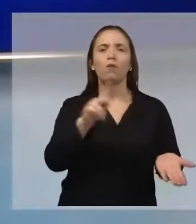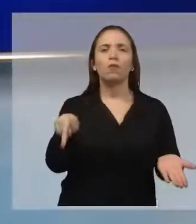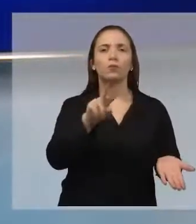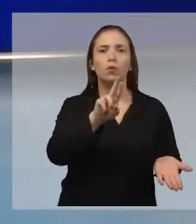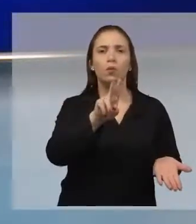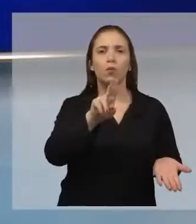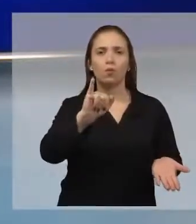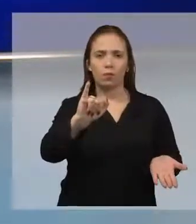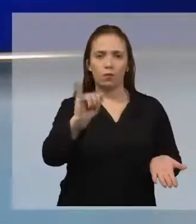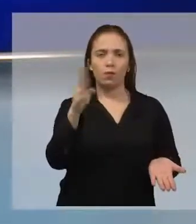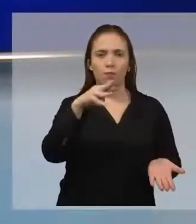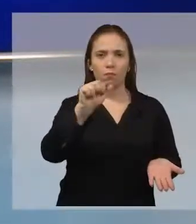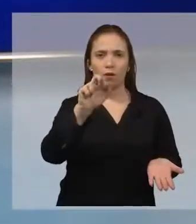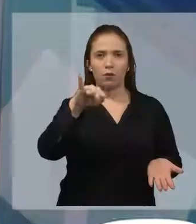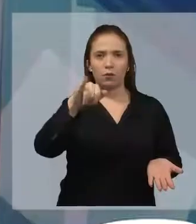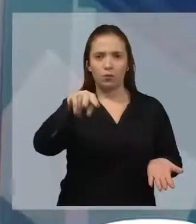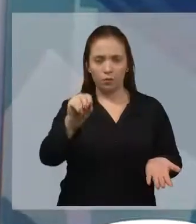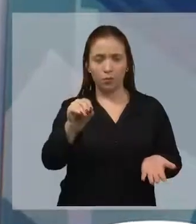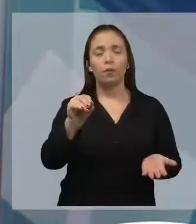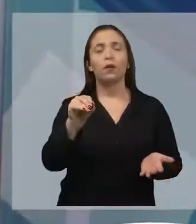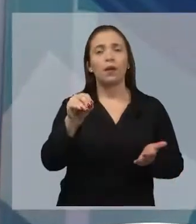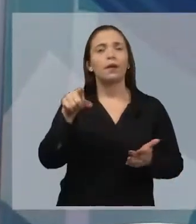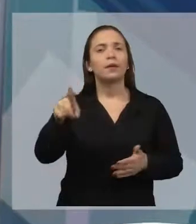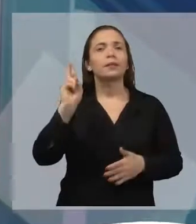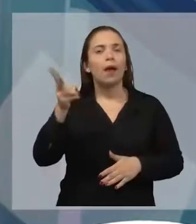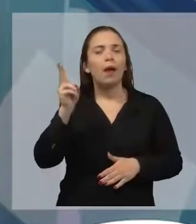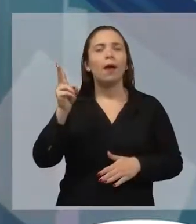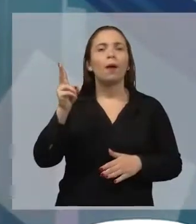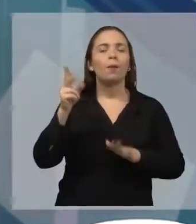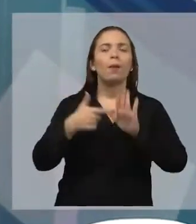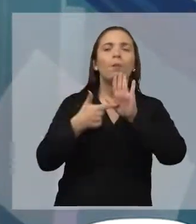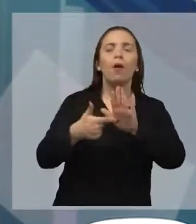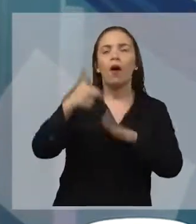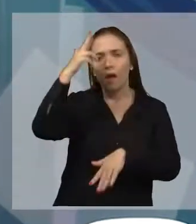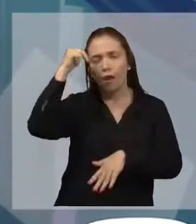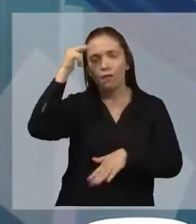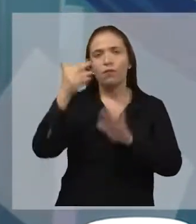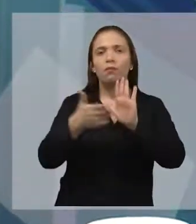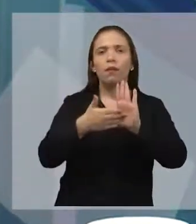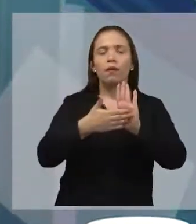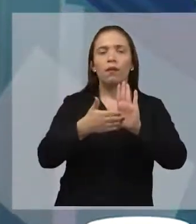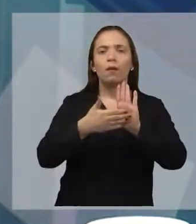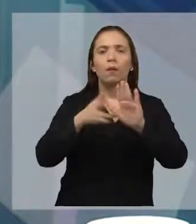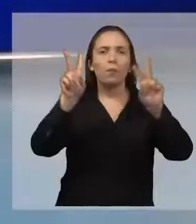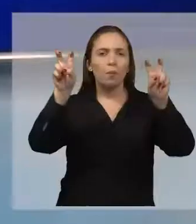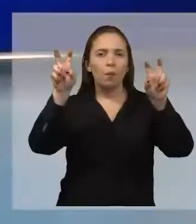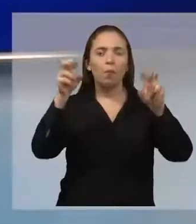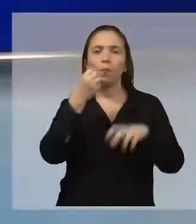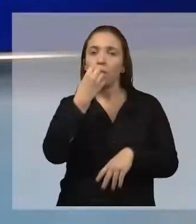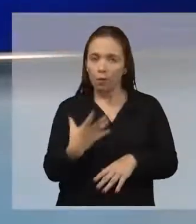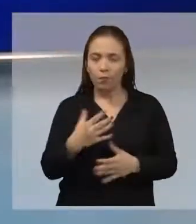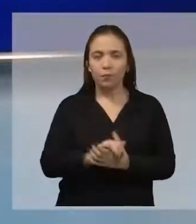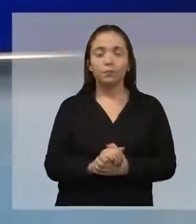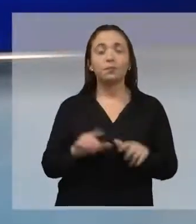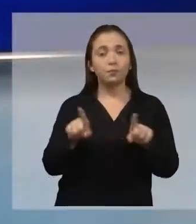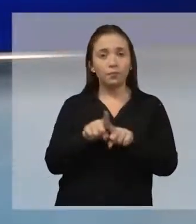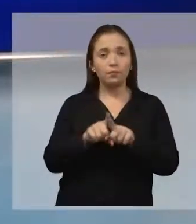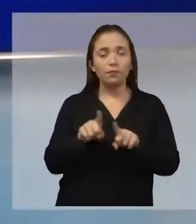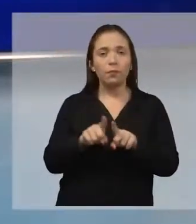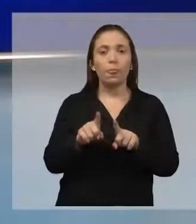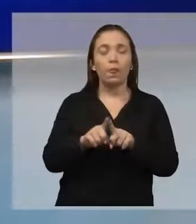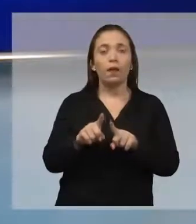Rui Martinho Rodrigues, que nos ajuda sempre a refletir sobre os temas propostos para a discussão nessa mesa. O também